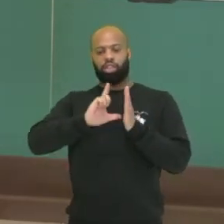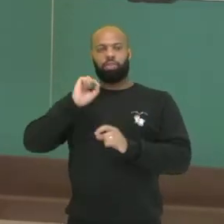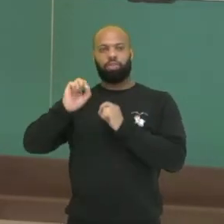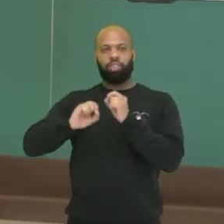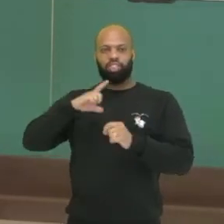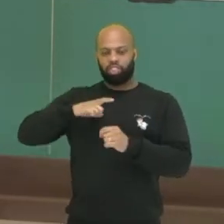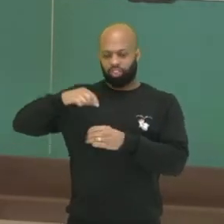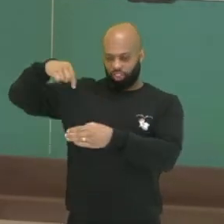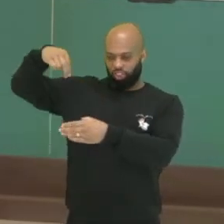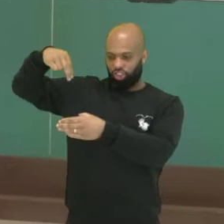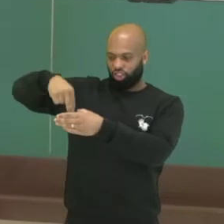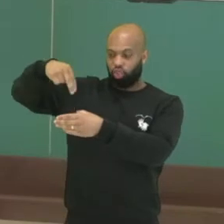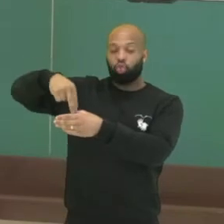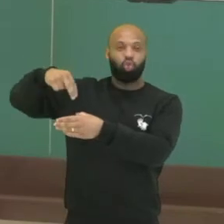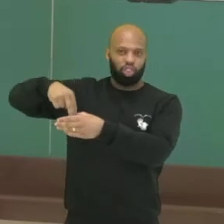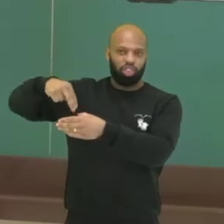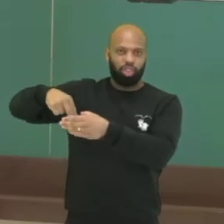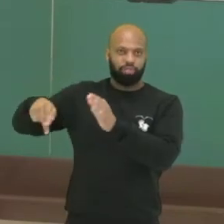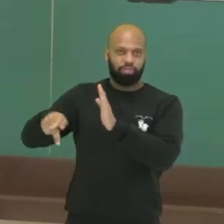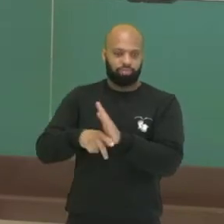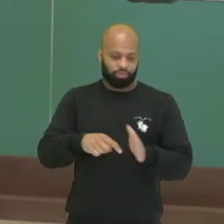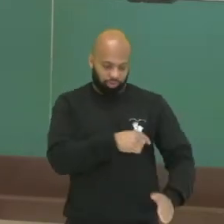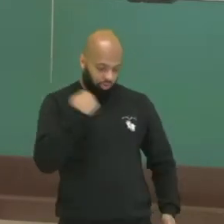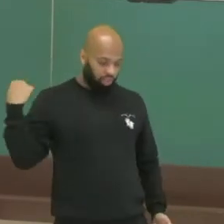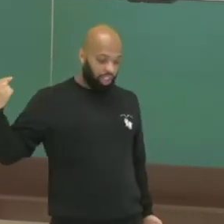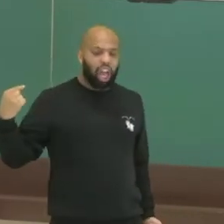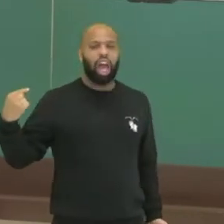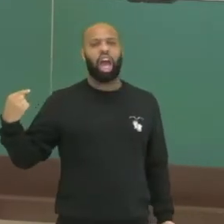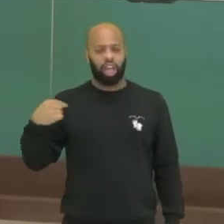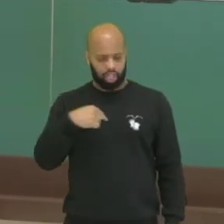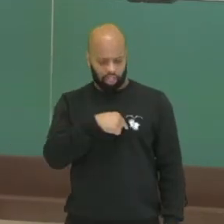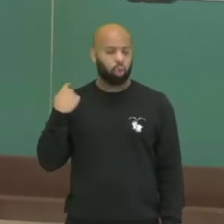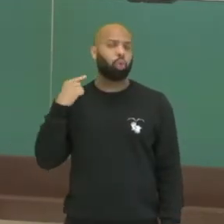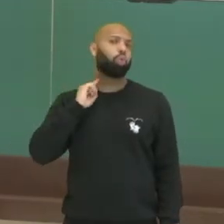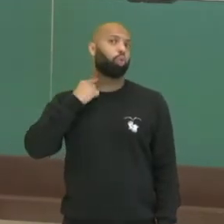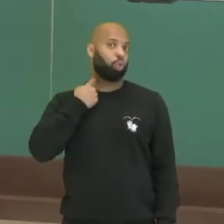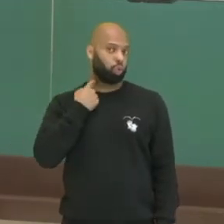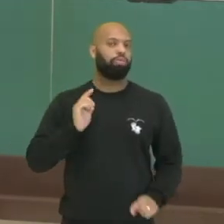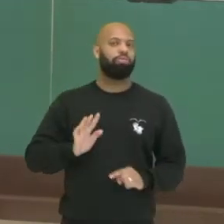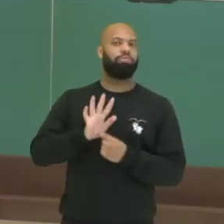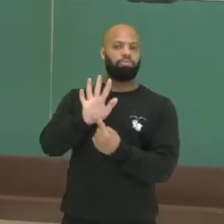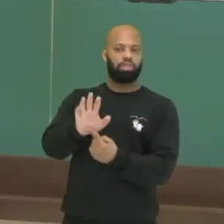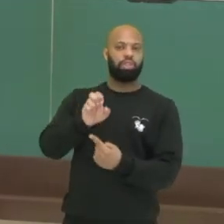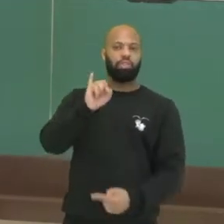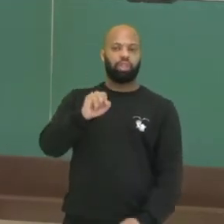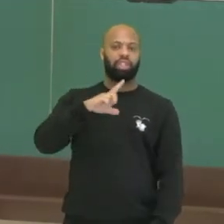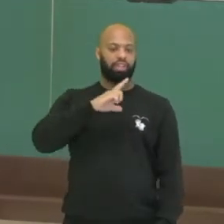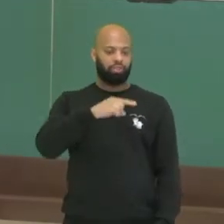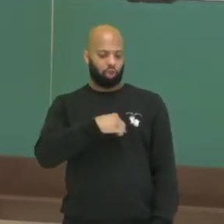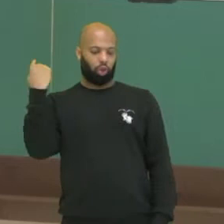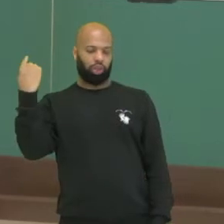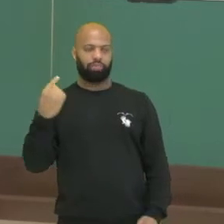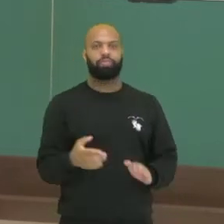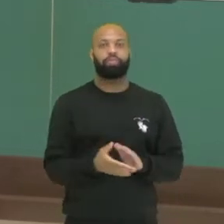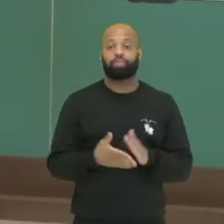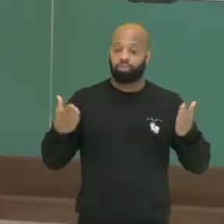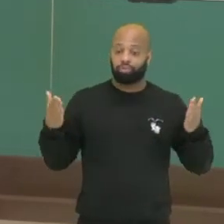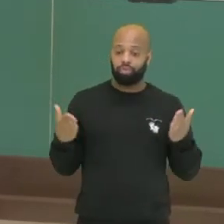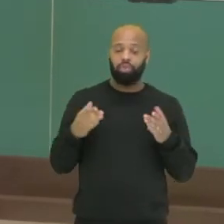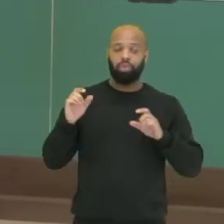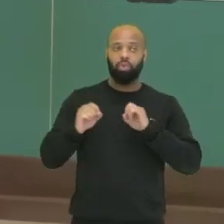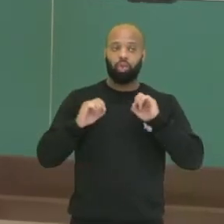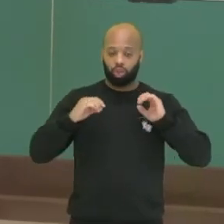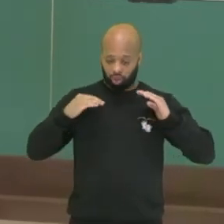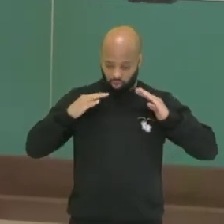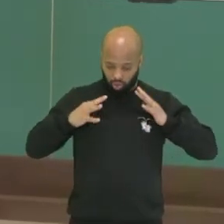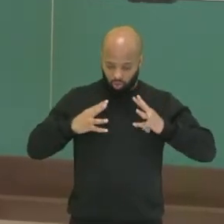sujar a roupa ali, para definir quando que haveria ou não o toque. Hoje, toda a